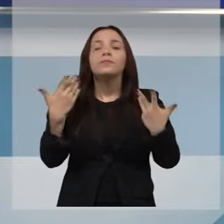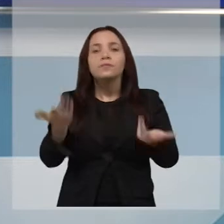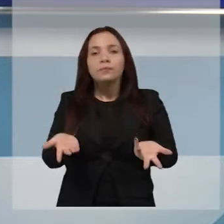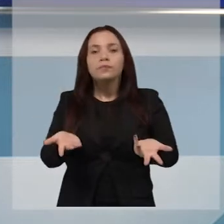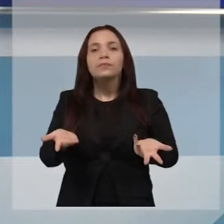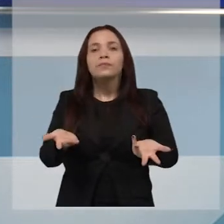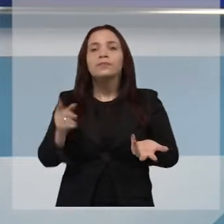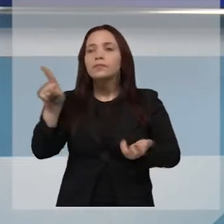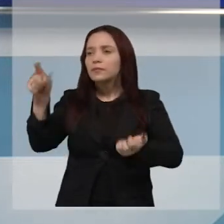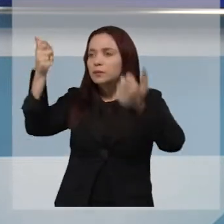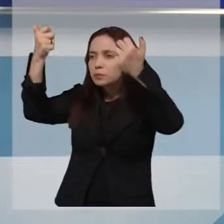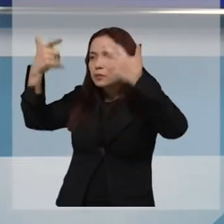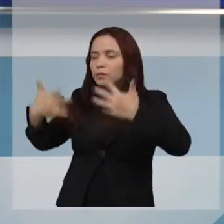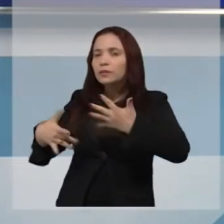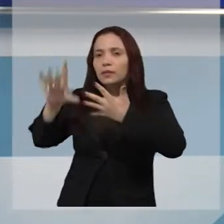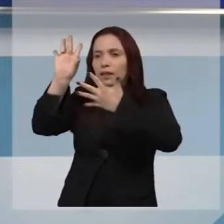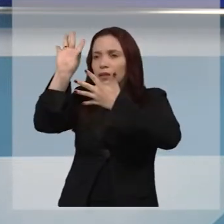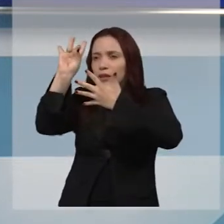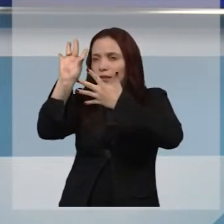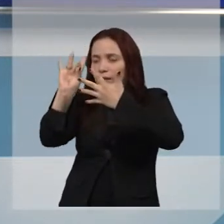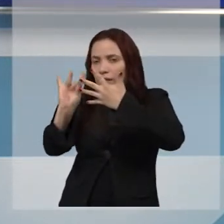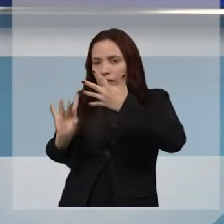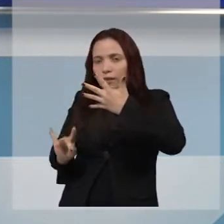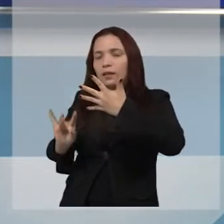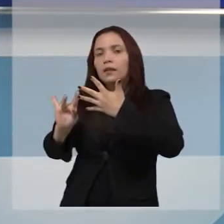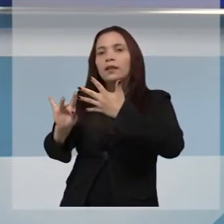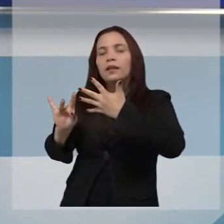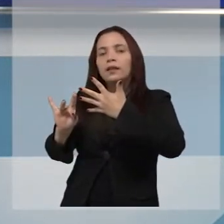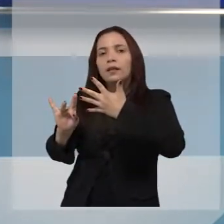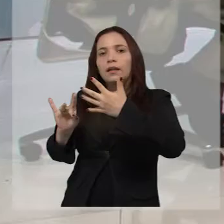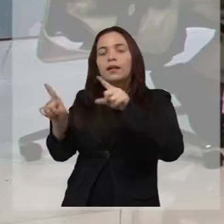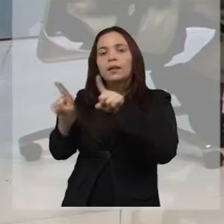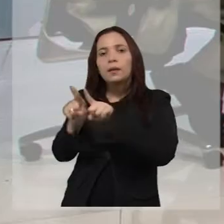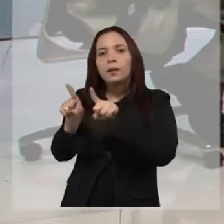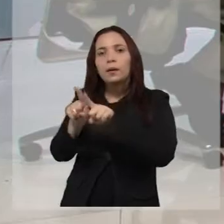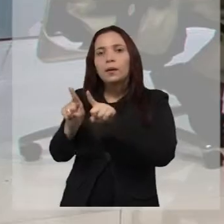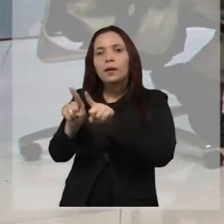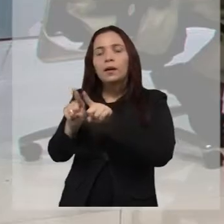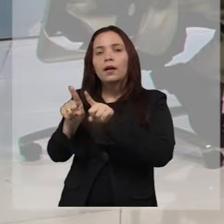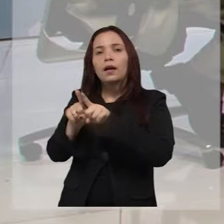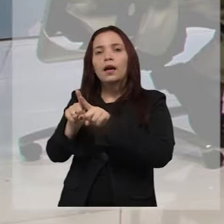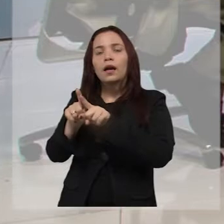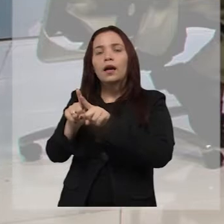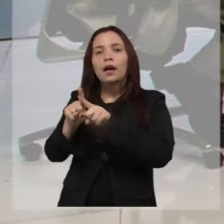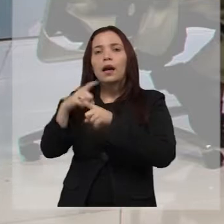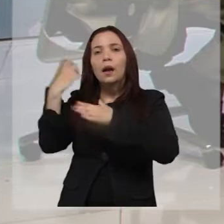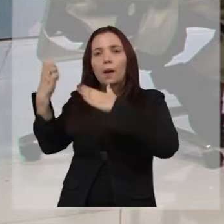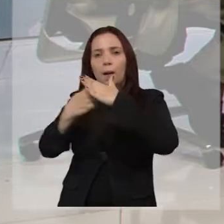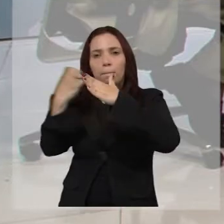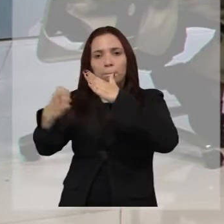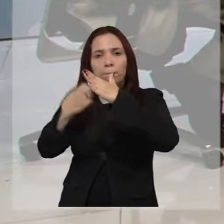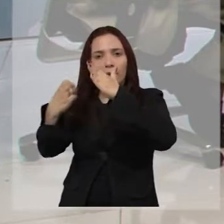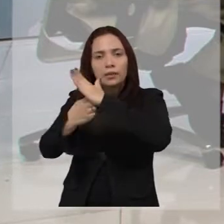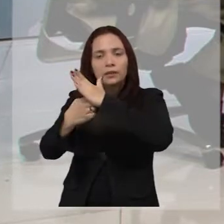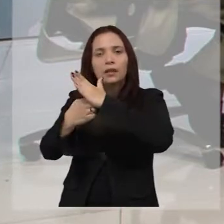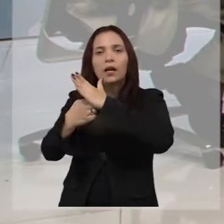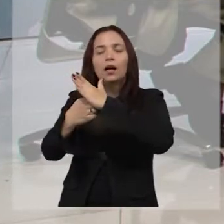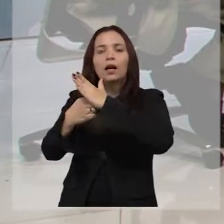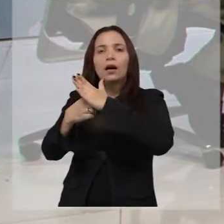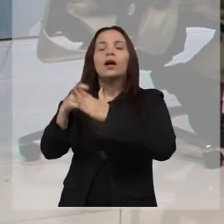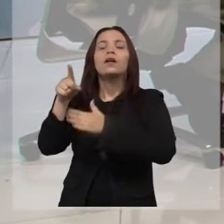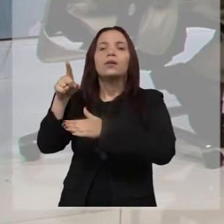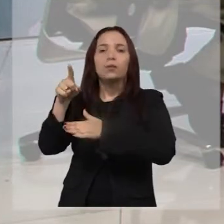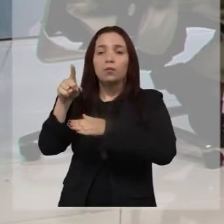essa descrição da clientela, chamemos assim... Empresários condenados por crimes financeiros, também vocês priorizam lá, não é?